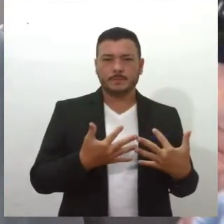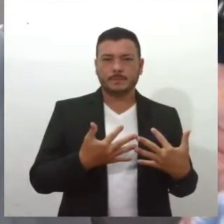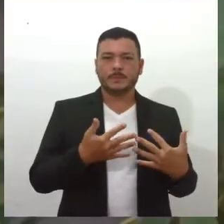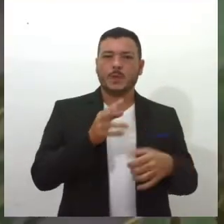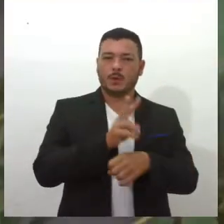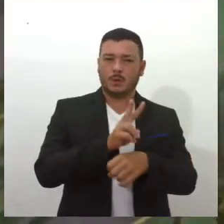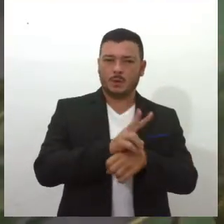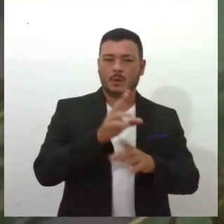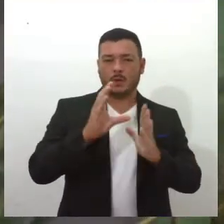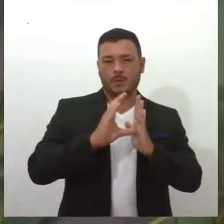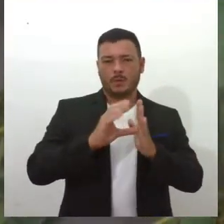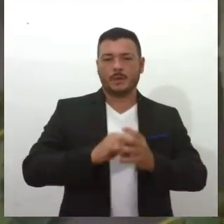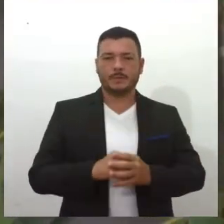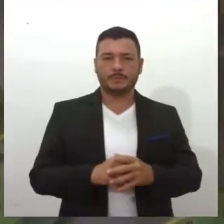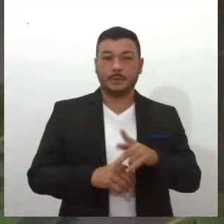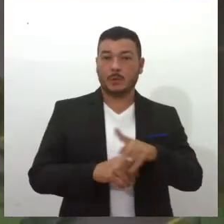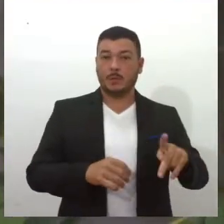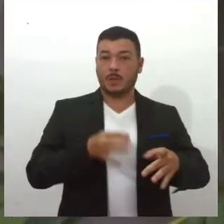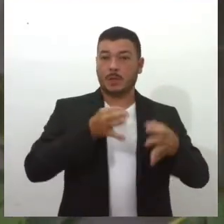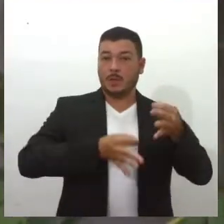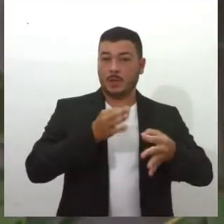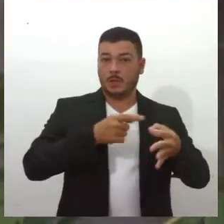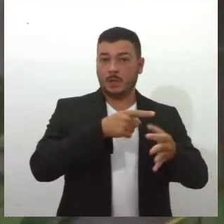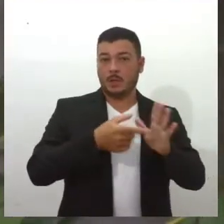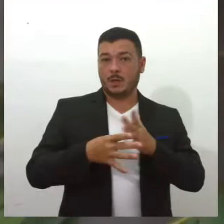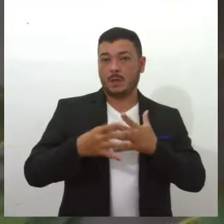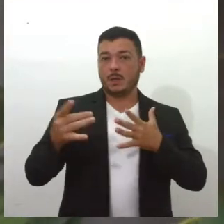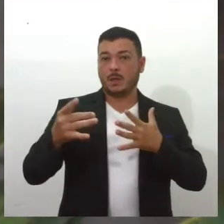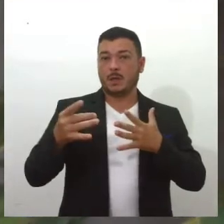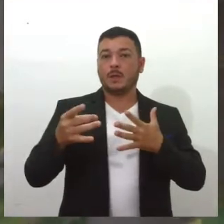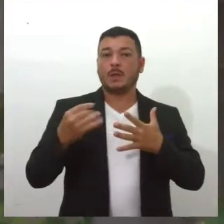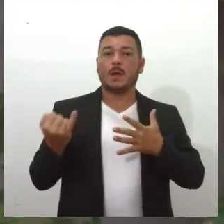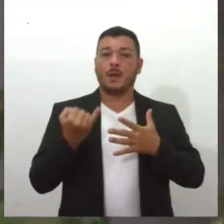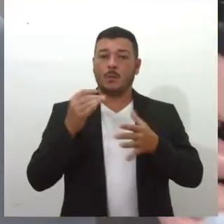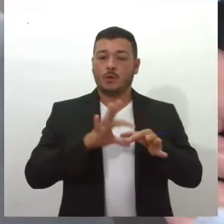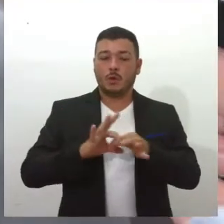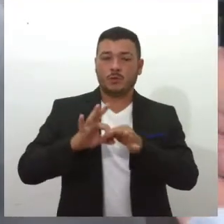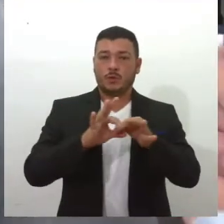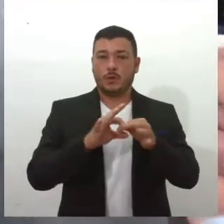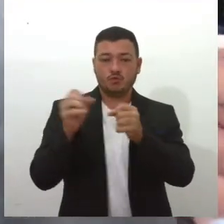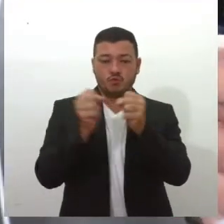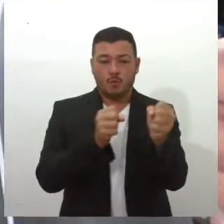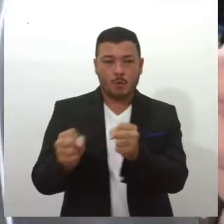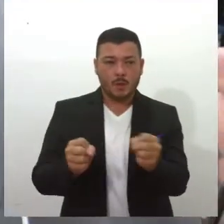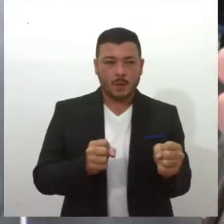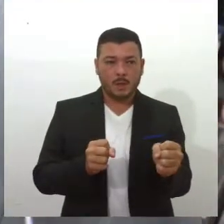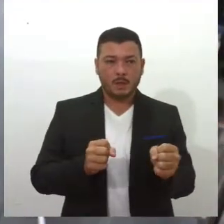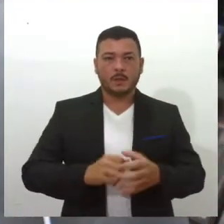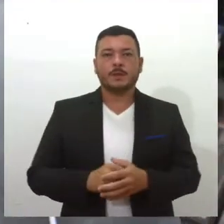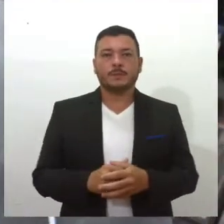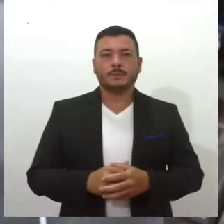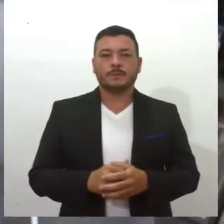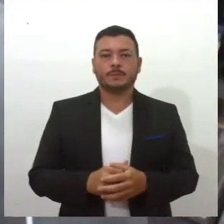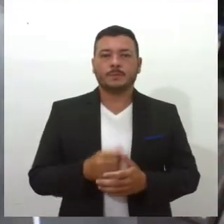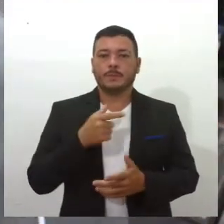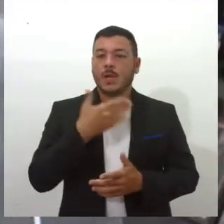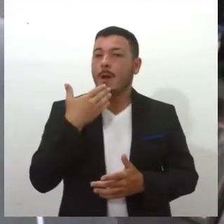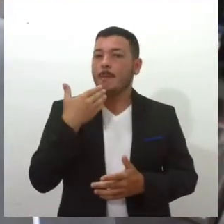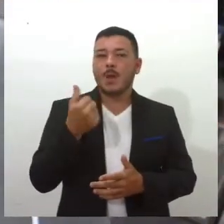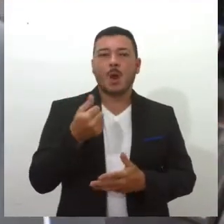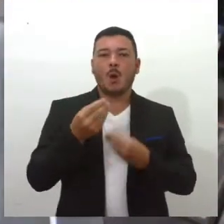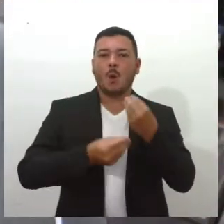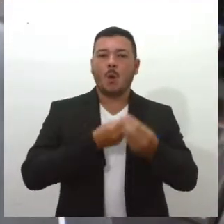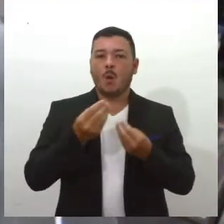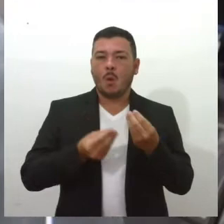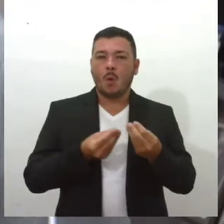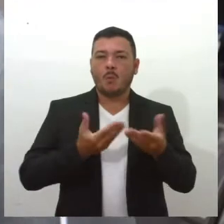à comunidade. O presidente do TJ destacou a importância da união dos poderes. O objetivo aqui é trazer a melhor forma de